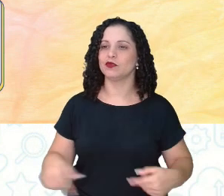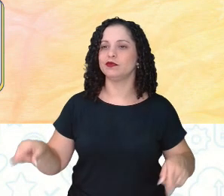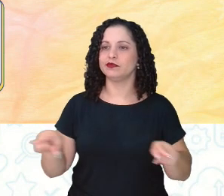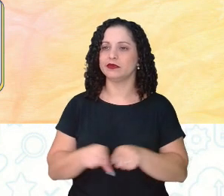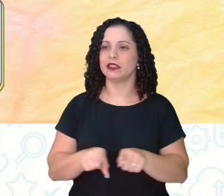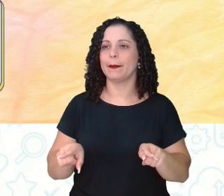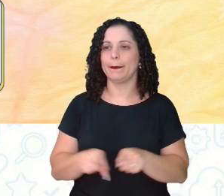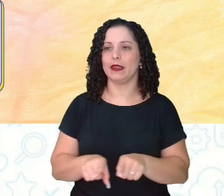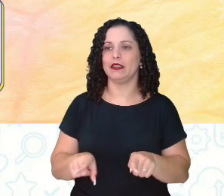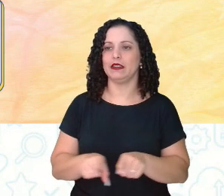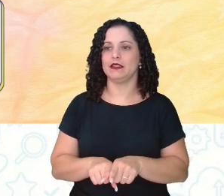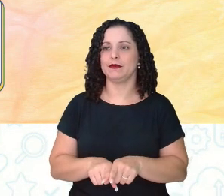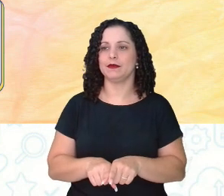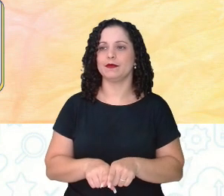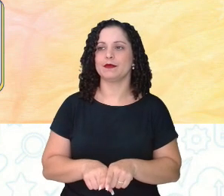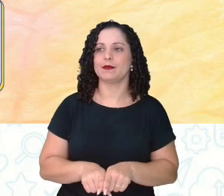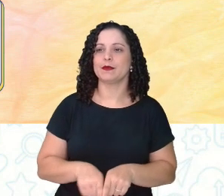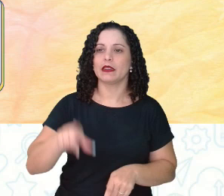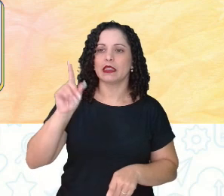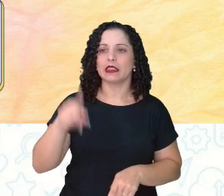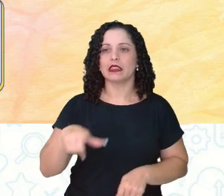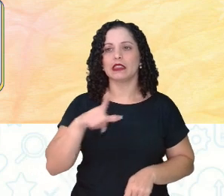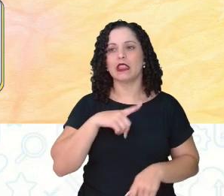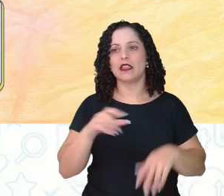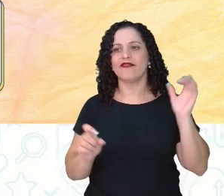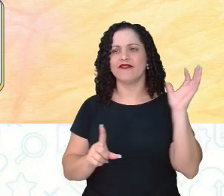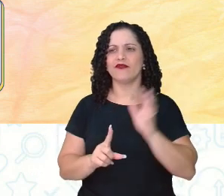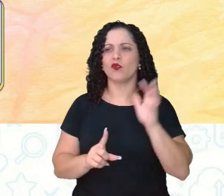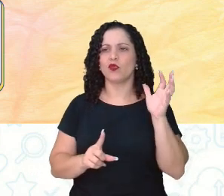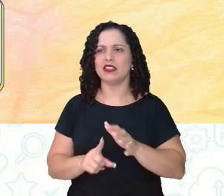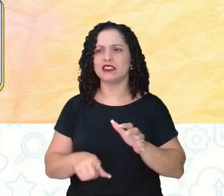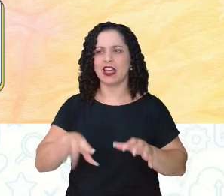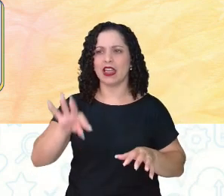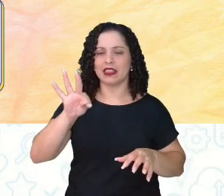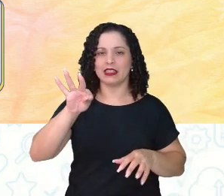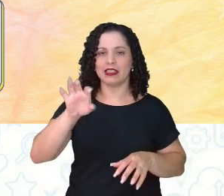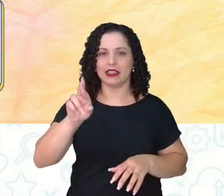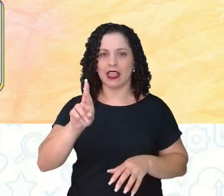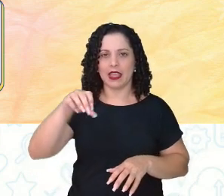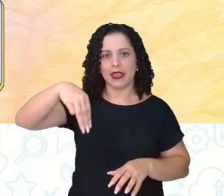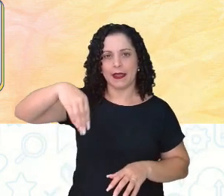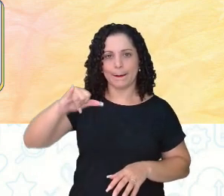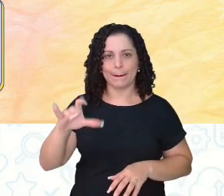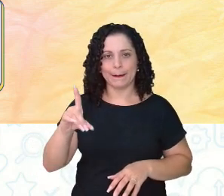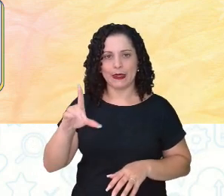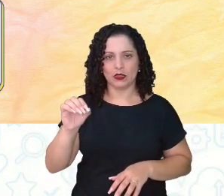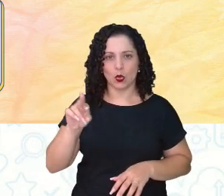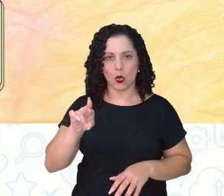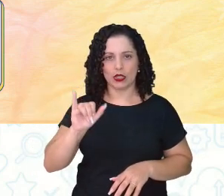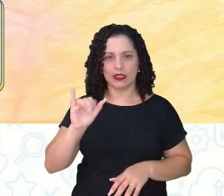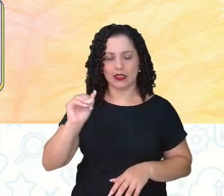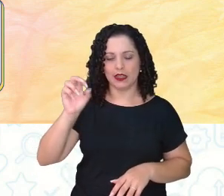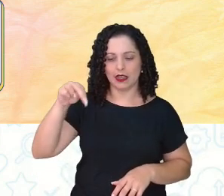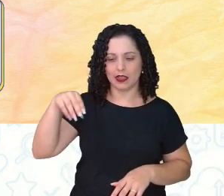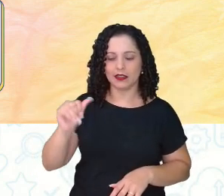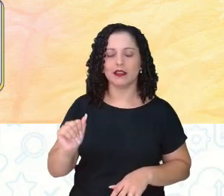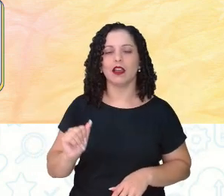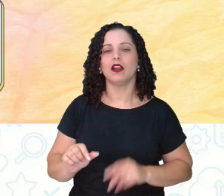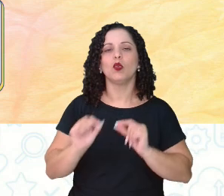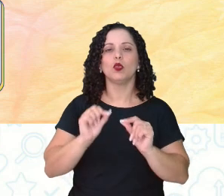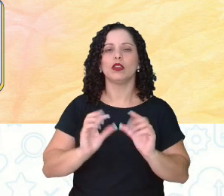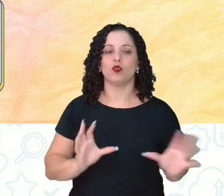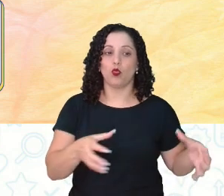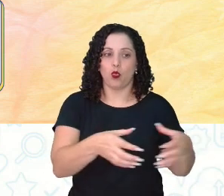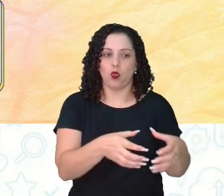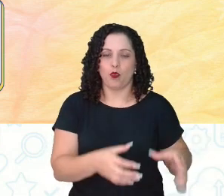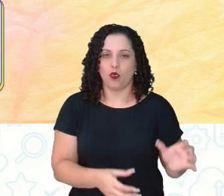reação termidoriana, né? Então, o que será essa reação, né? A burguesia, temendo os